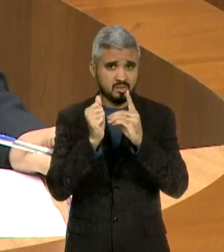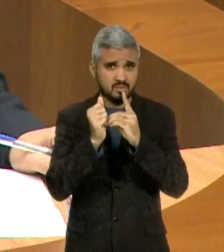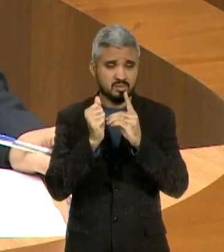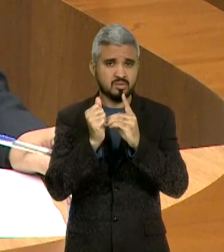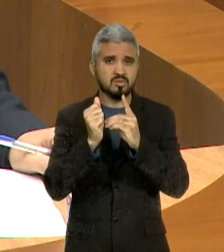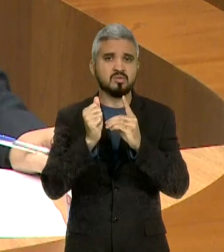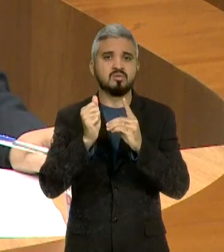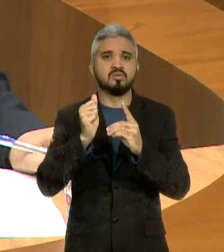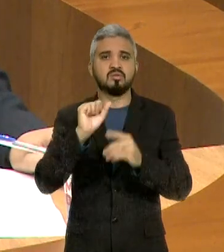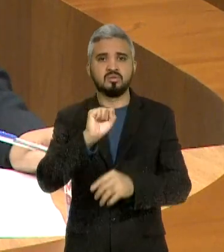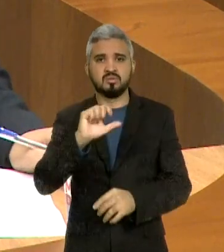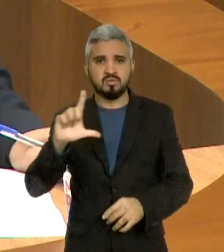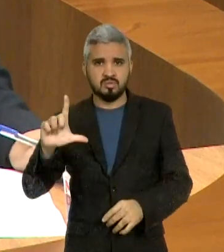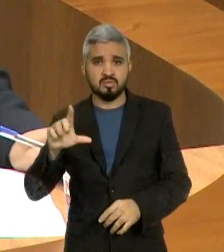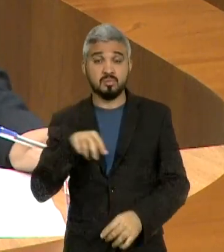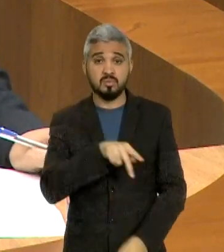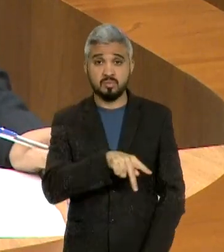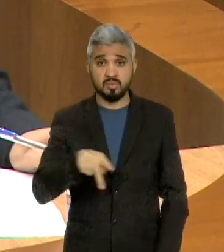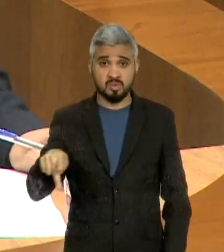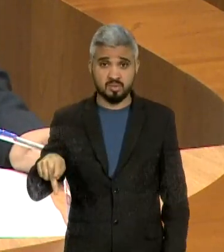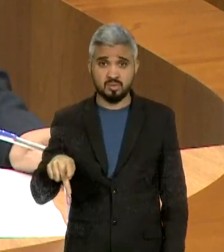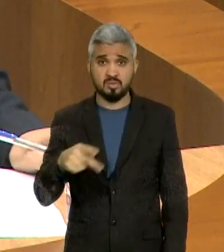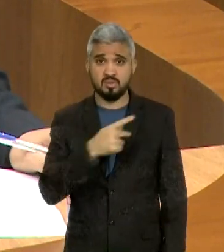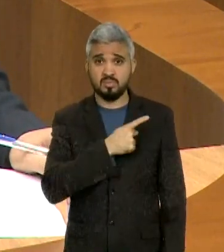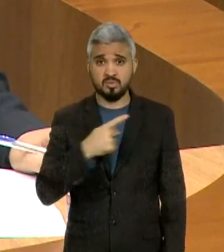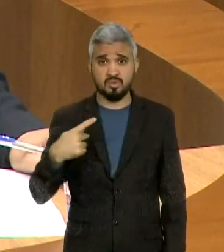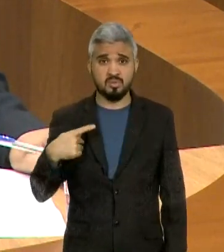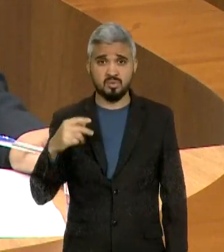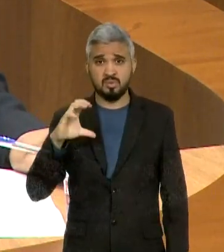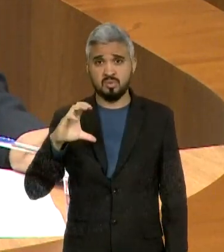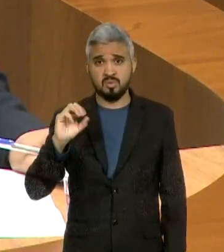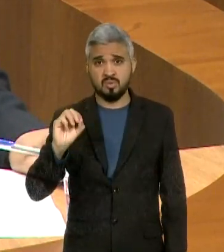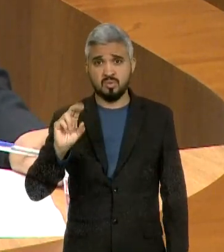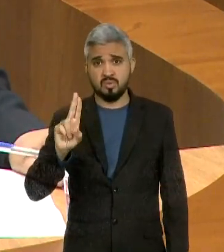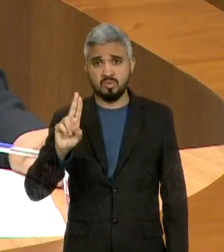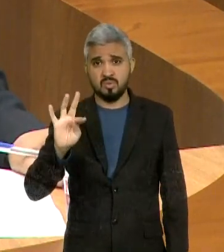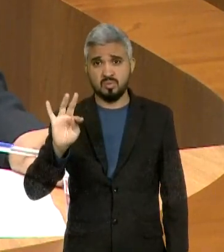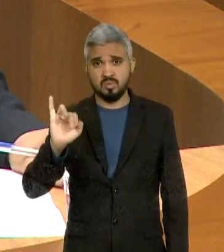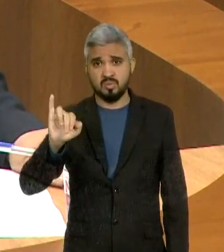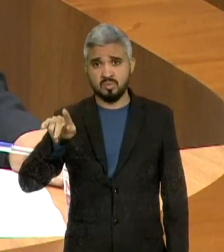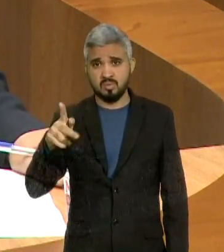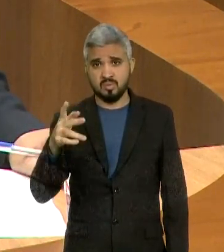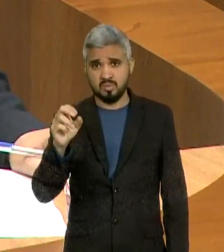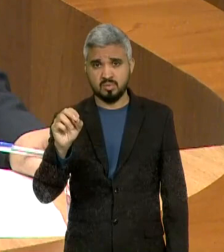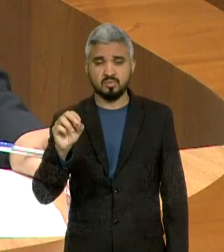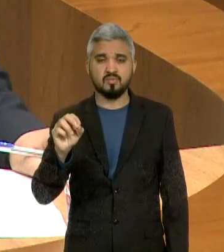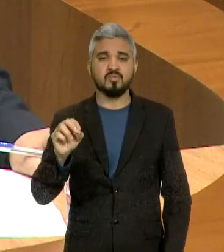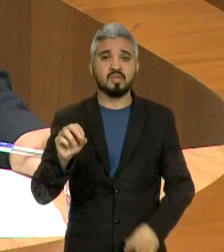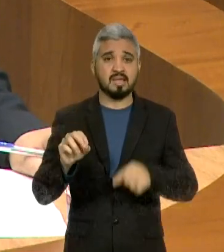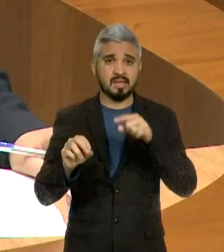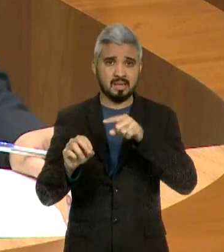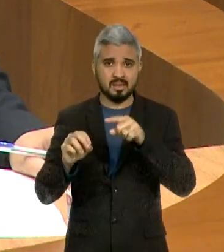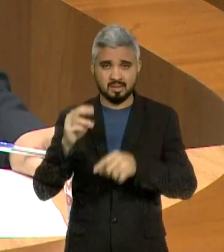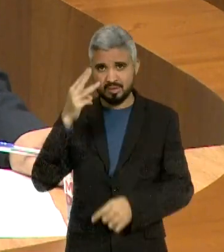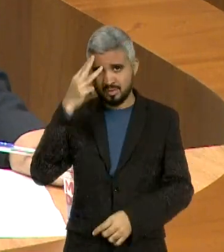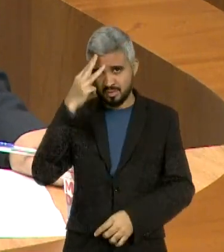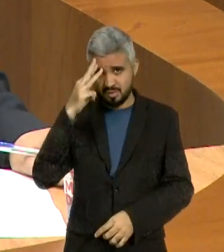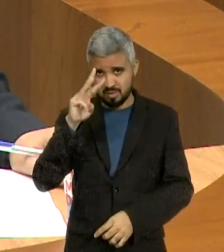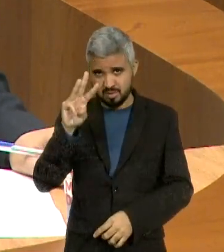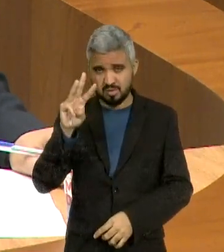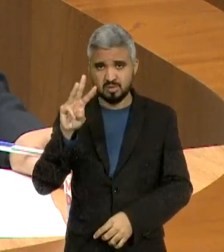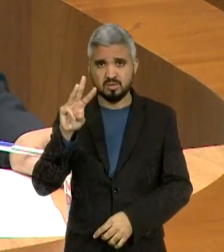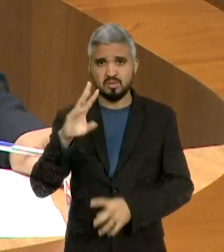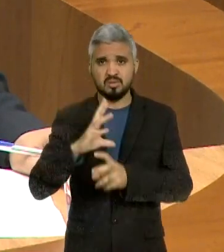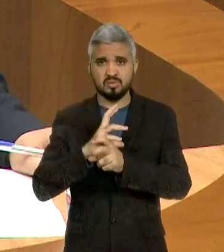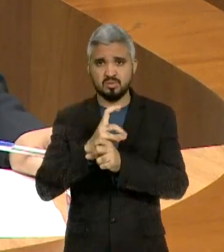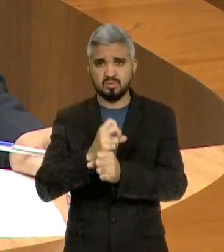presidente é o pastor Coutinho, onde estivemos ali participando 3 dias, e ao total